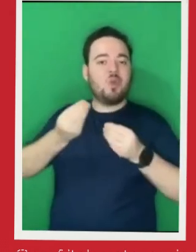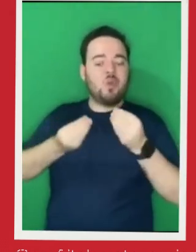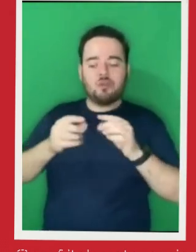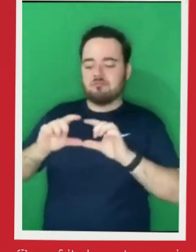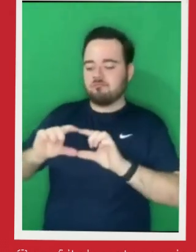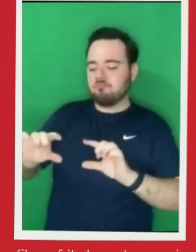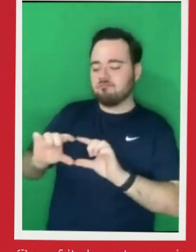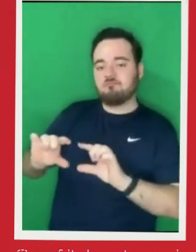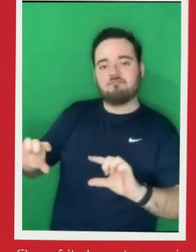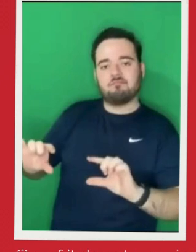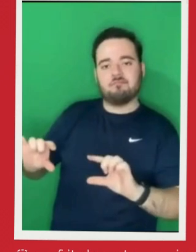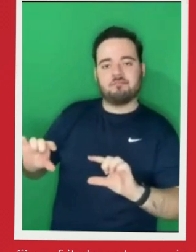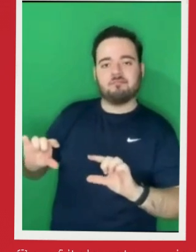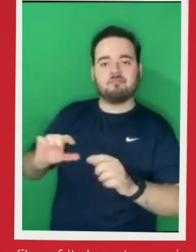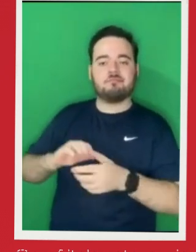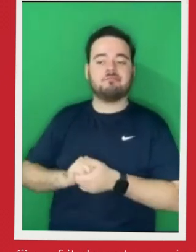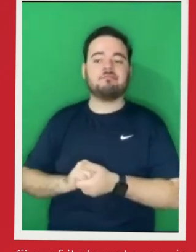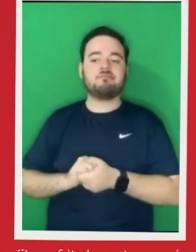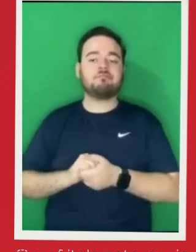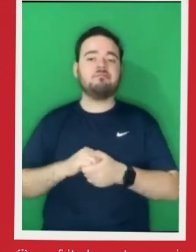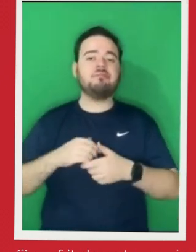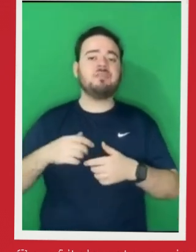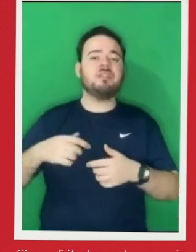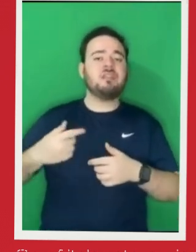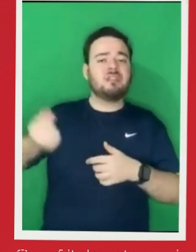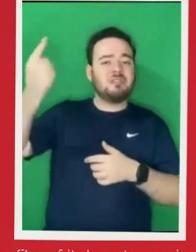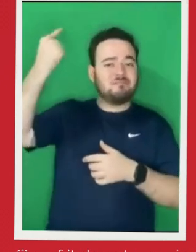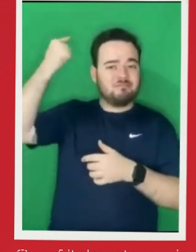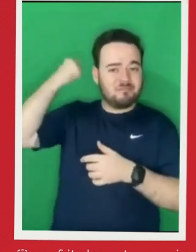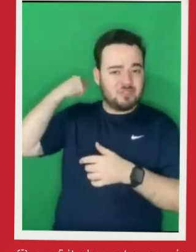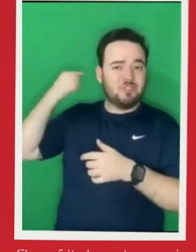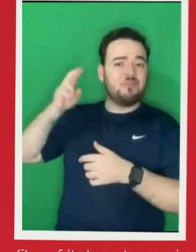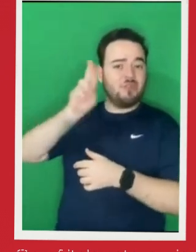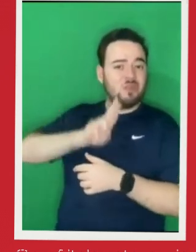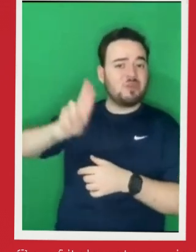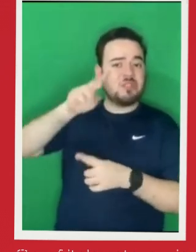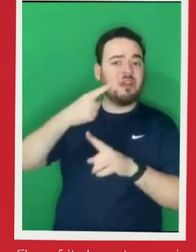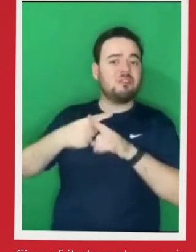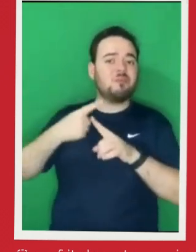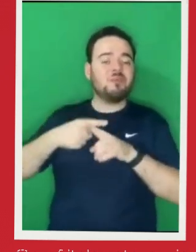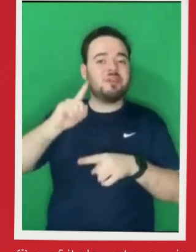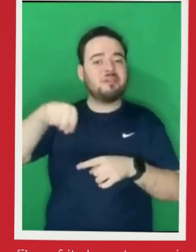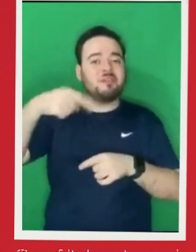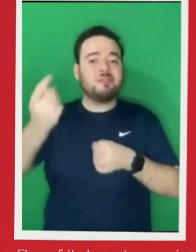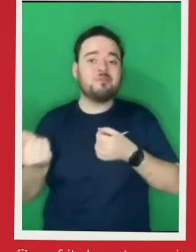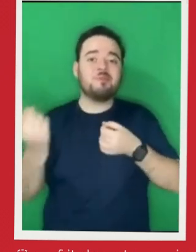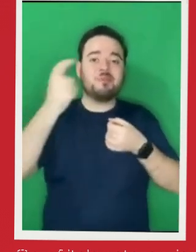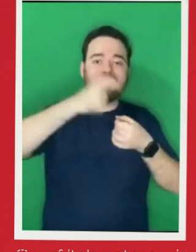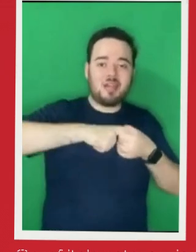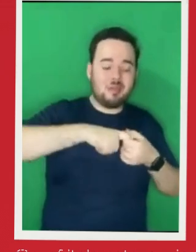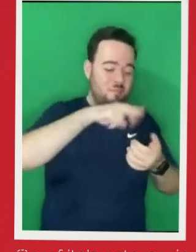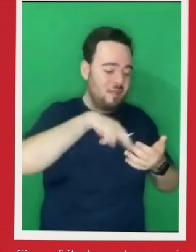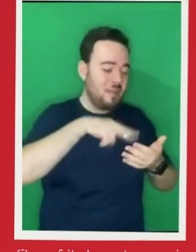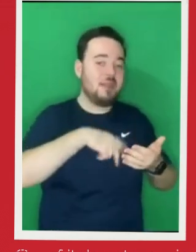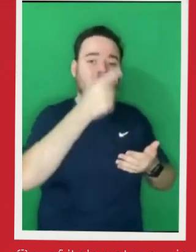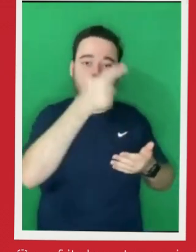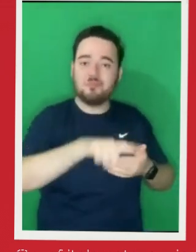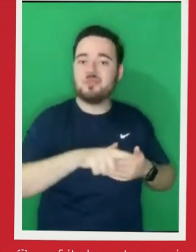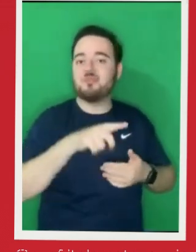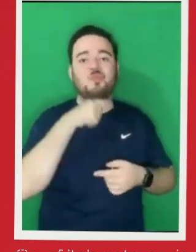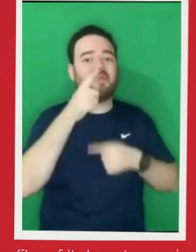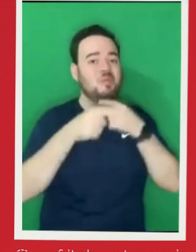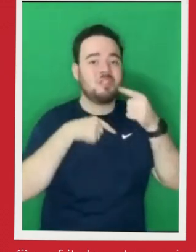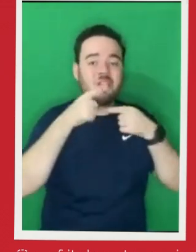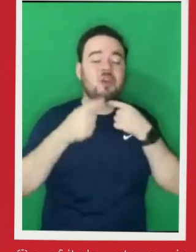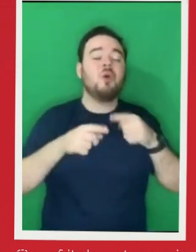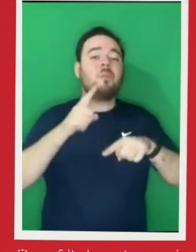ficha com trechos que te importam. Isso durante um tempo foi muito importante porque você não conseguia voltar naquelas fontes, porque você lia